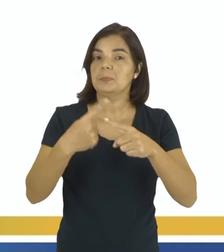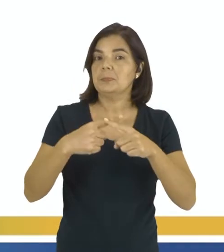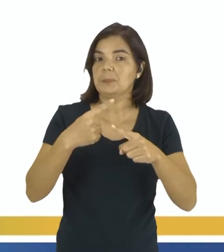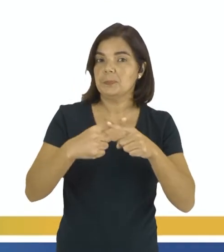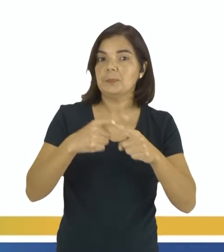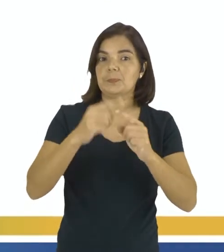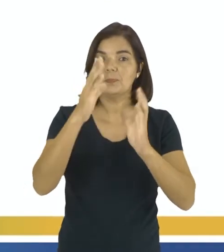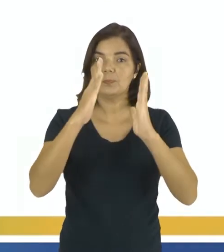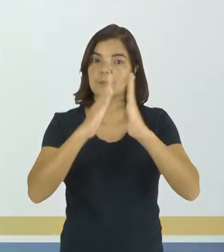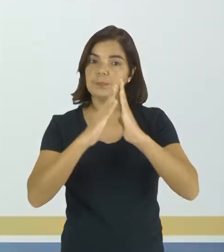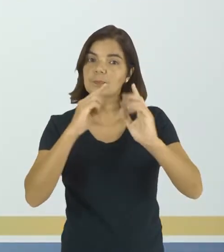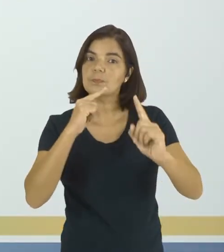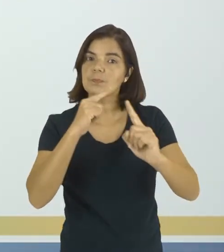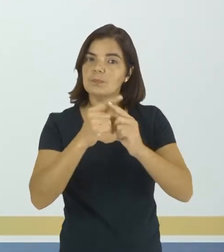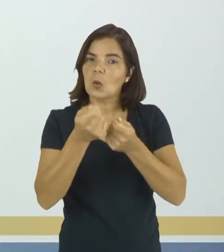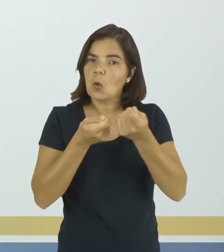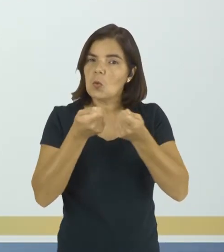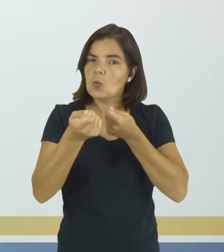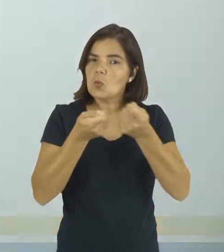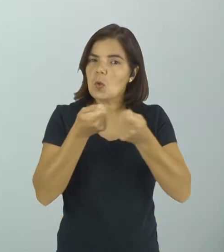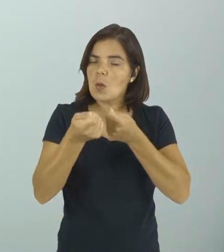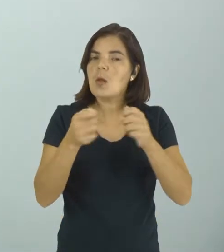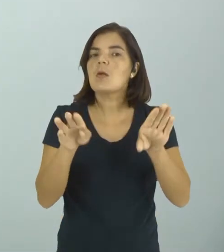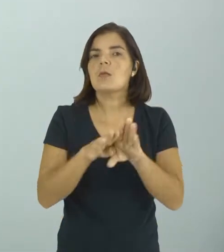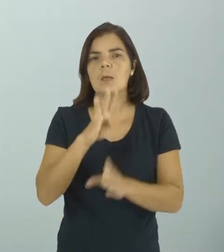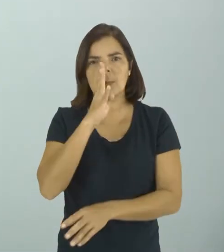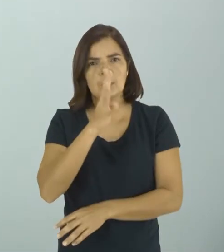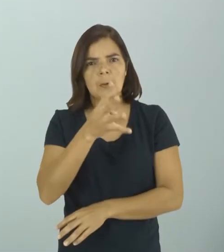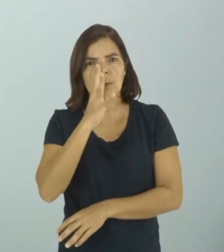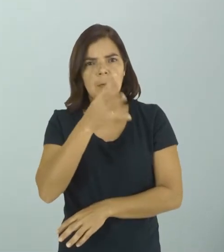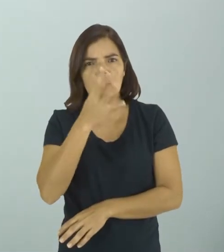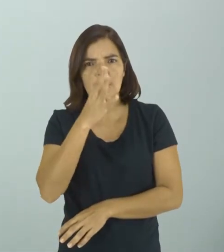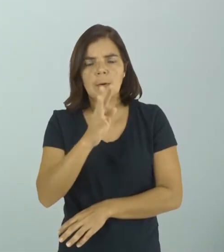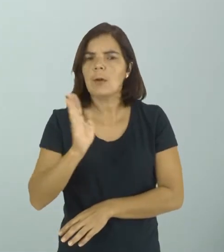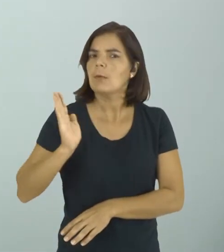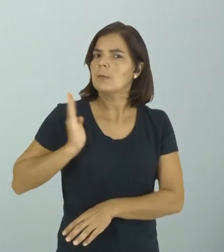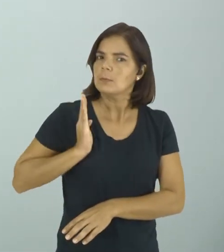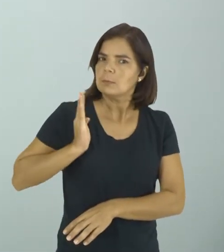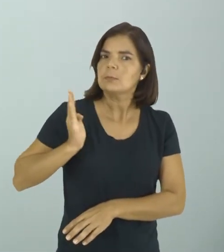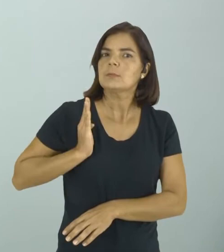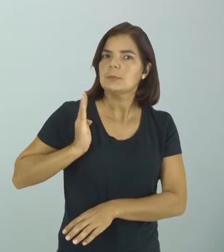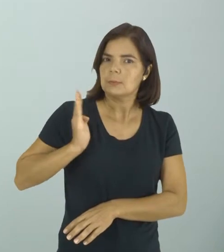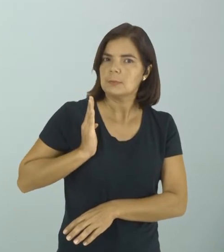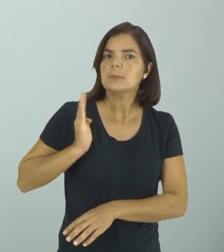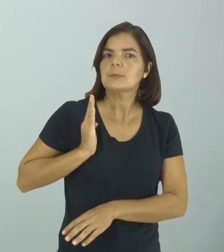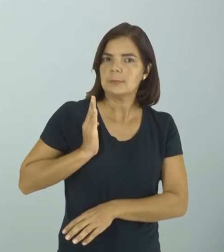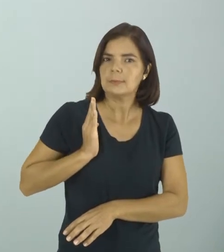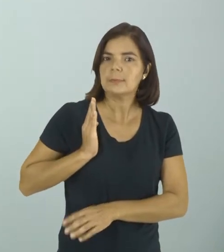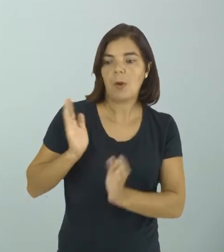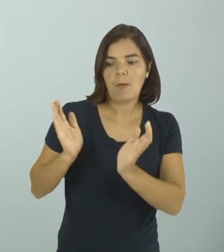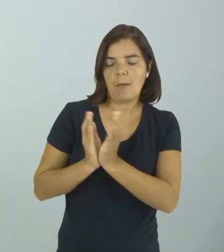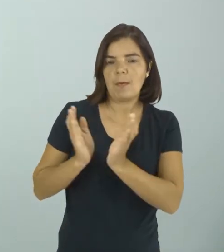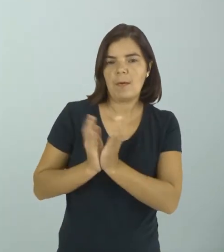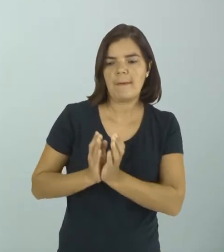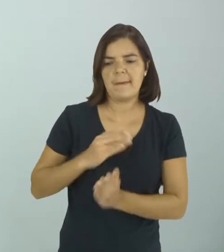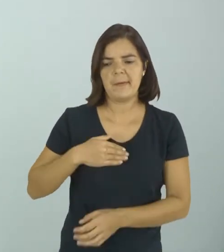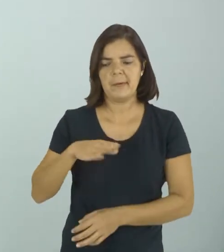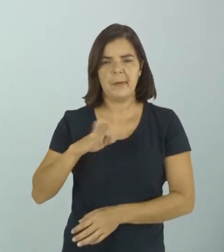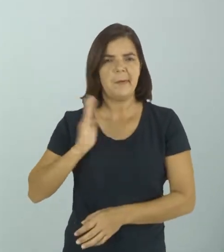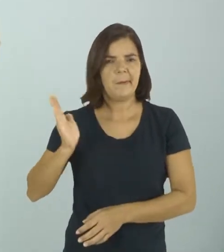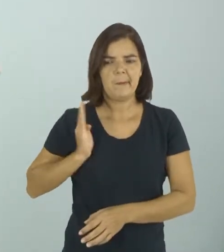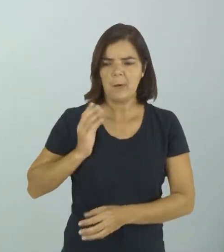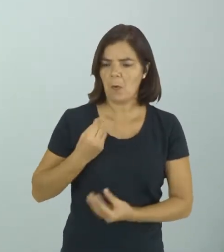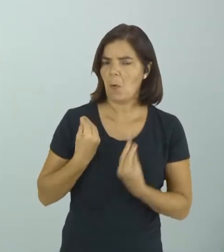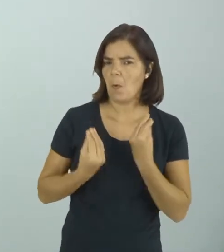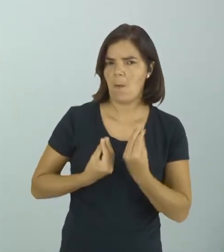a igreja controlava e criticava a riqueza da burguesia, da classe burguesa. Dizia que era usura, né,